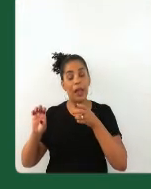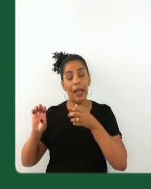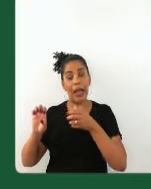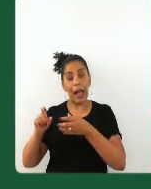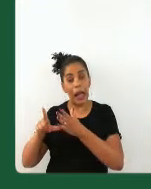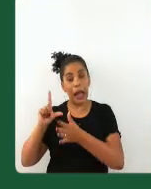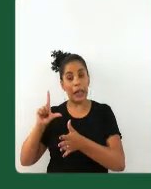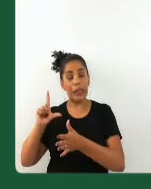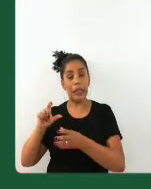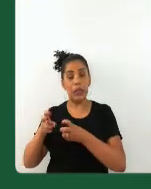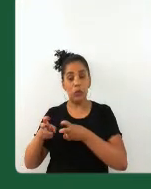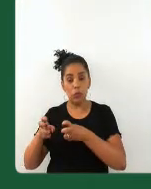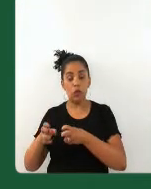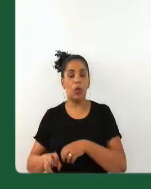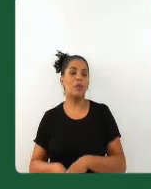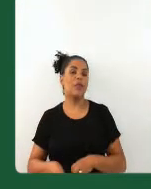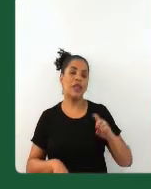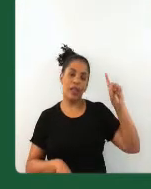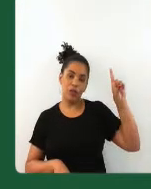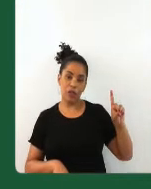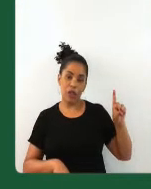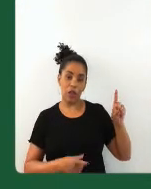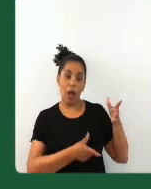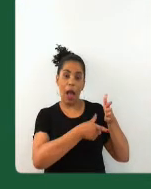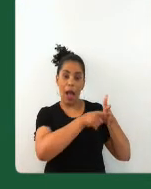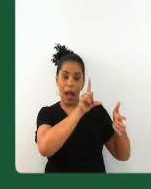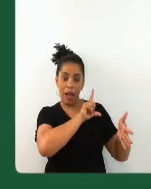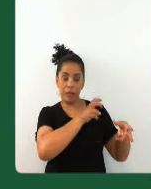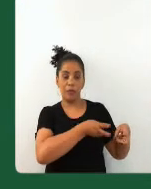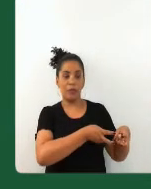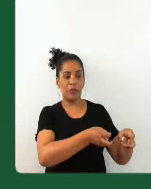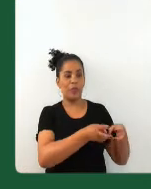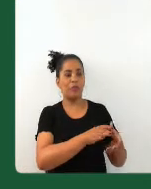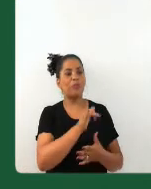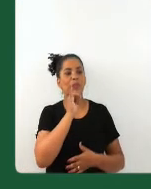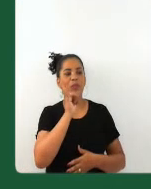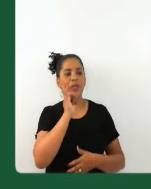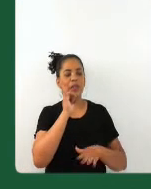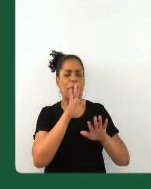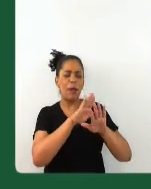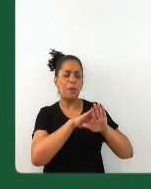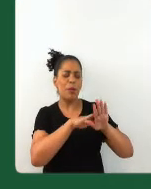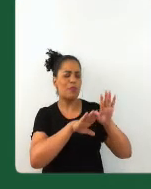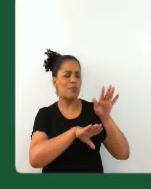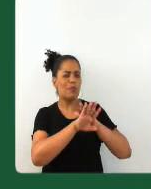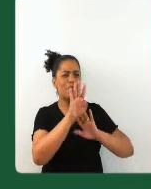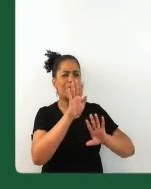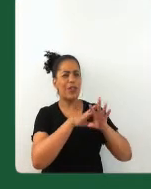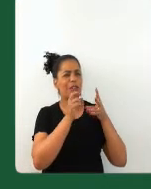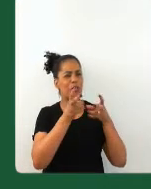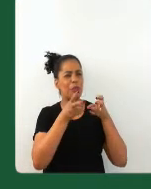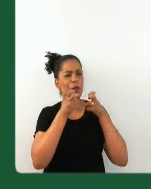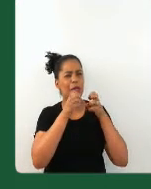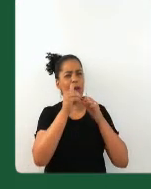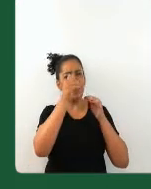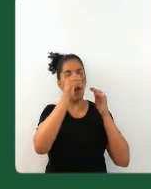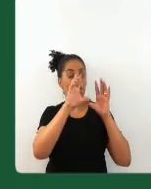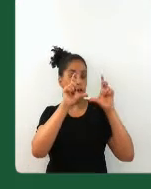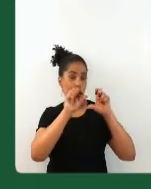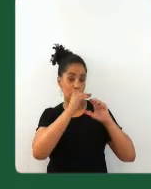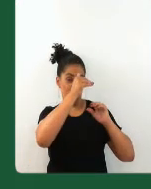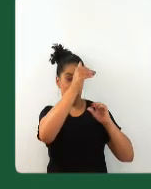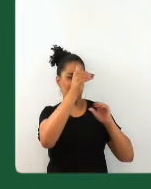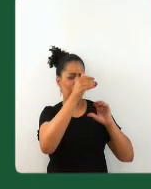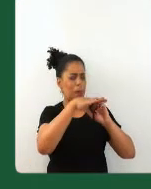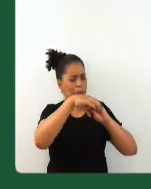depois, né? Aqui estão alguns exemplos, então, das mãozinhas. Podemos ver na foto superior a mãozinha